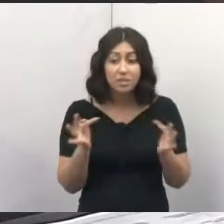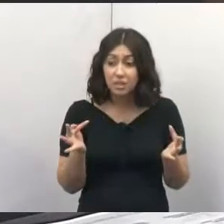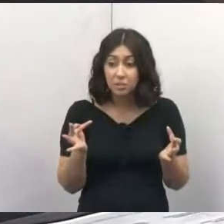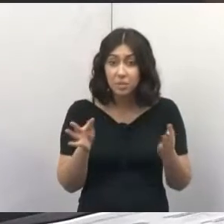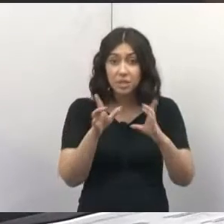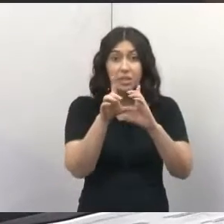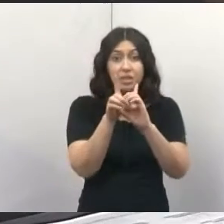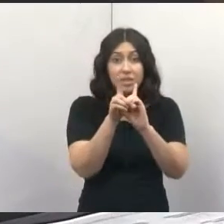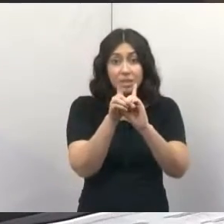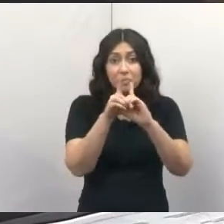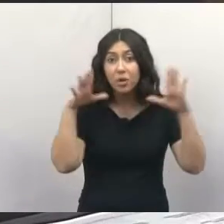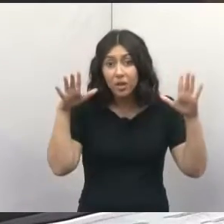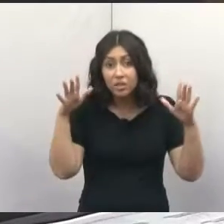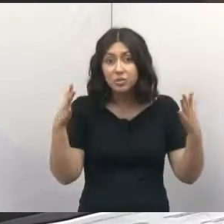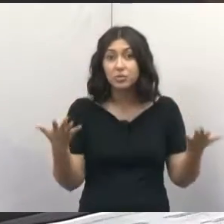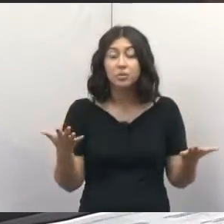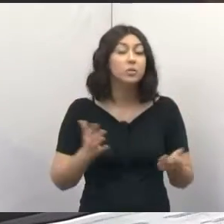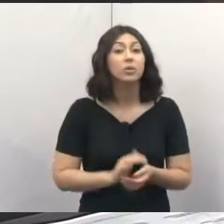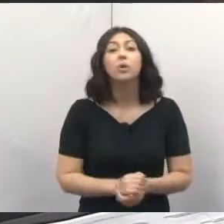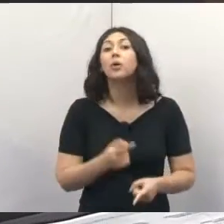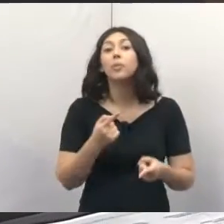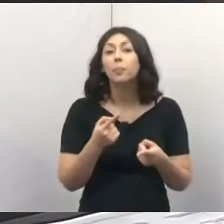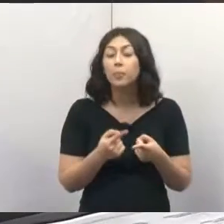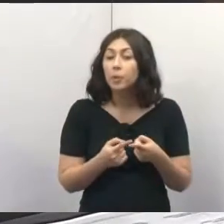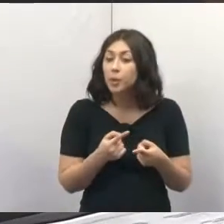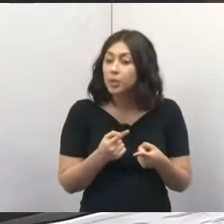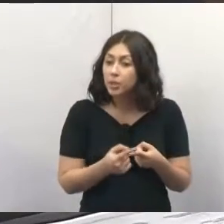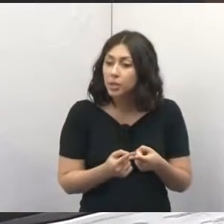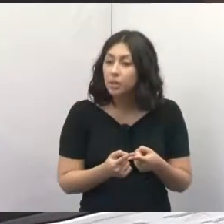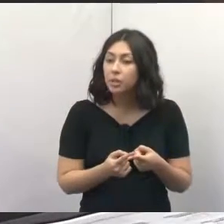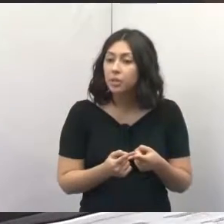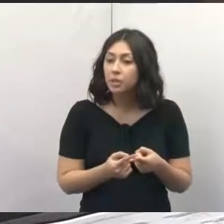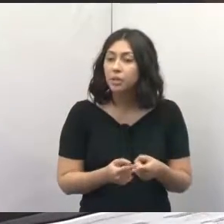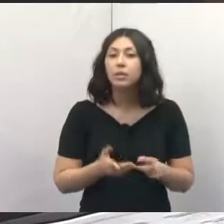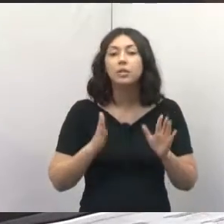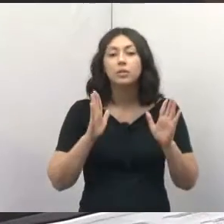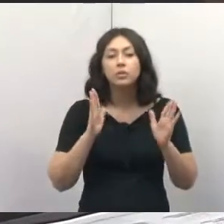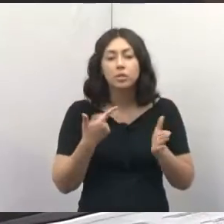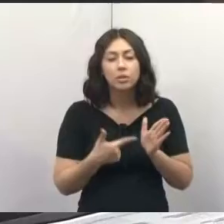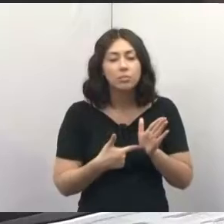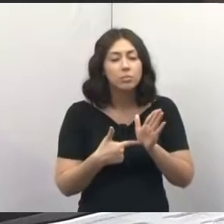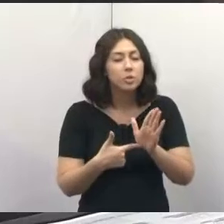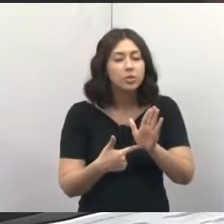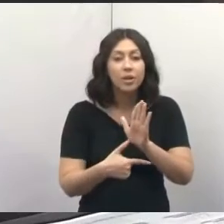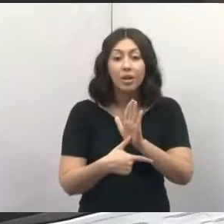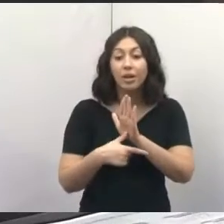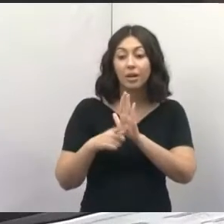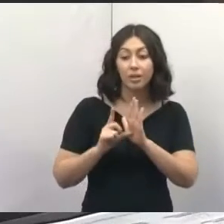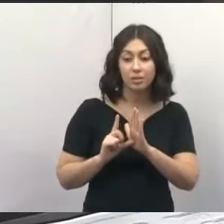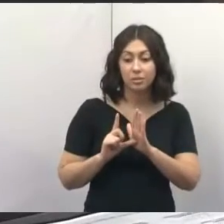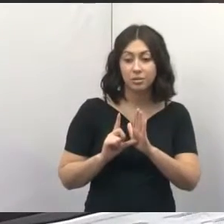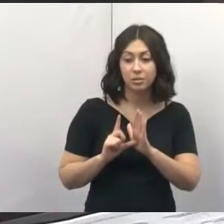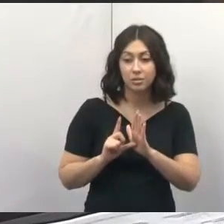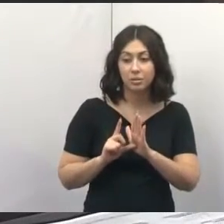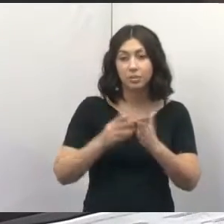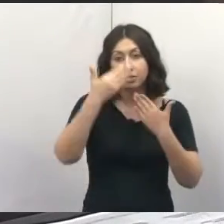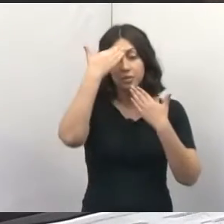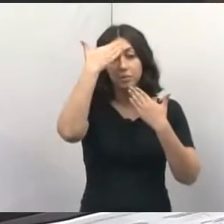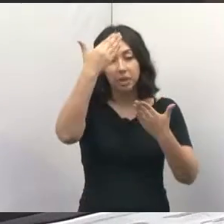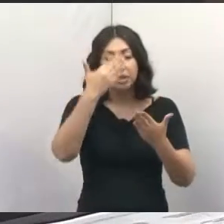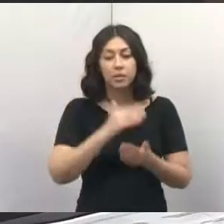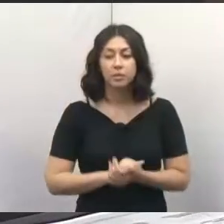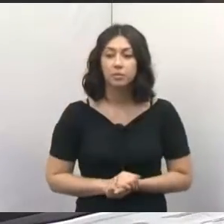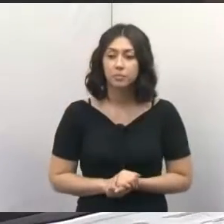e é democrático, porque foi colocado com antecedência nesta casa. Obrigada, viu, Dude,